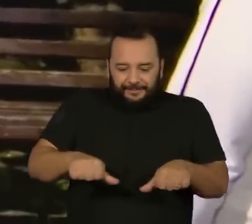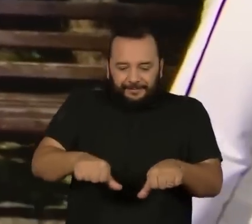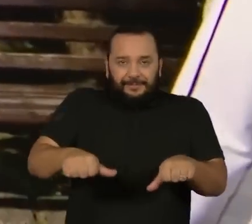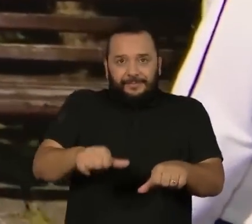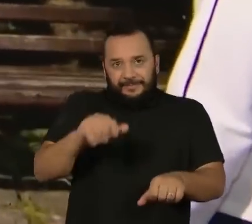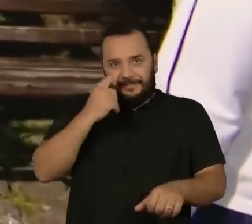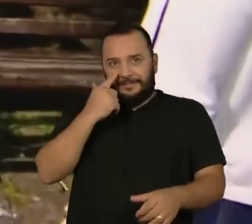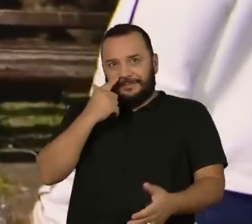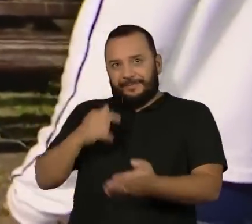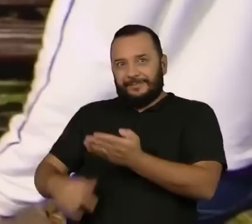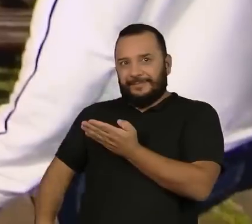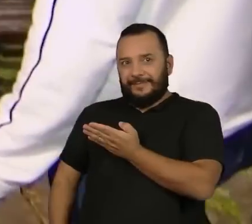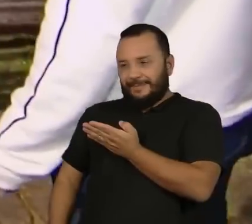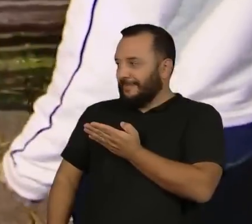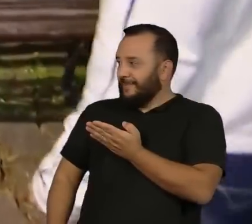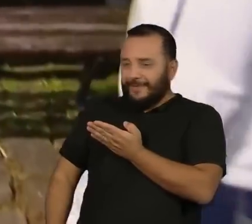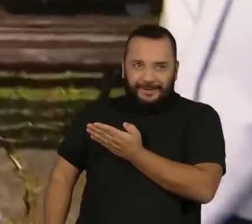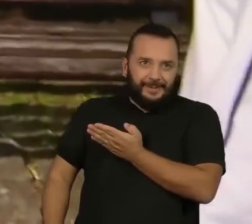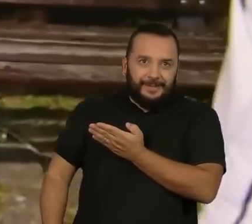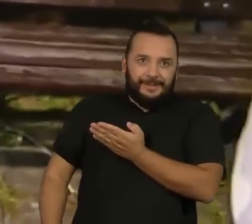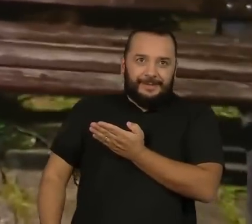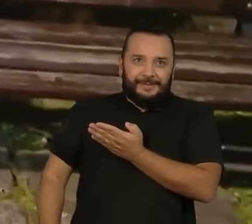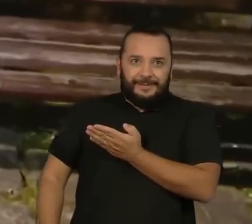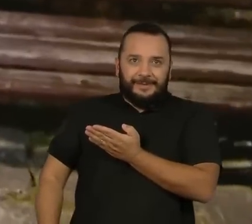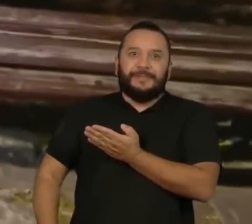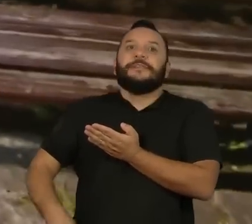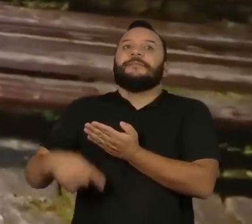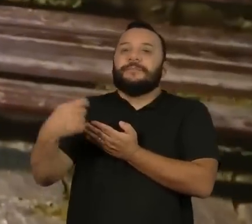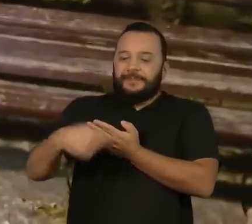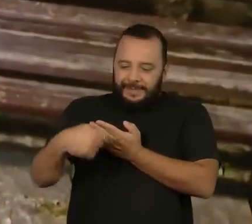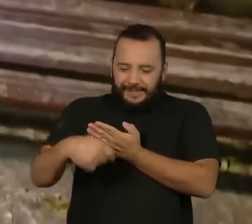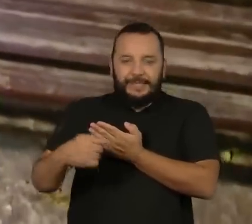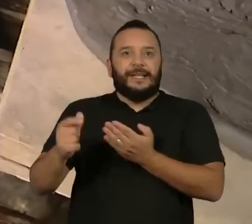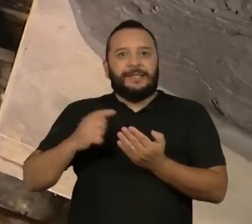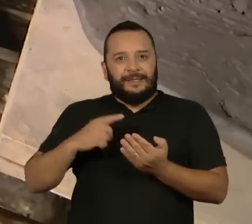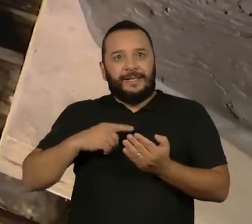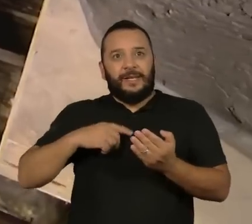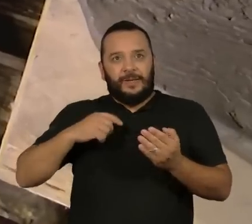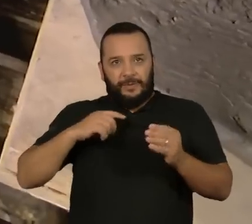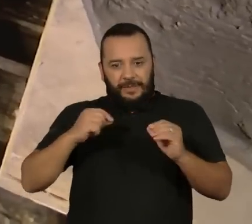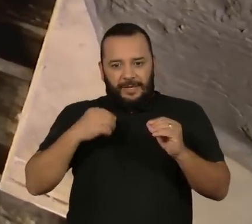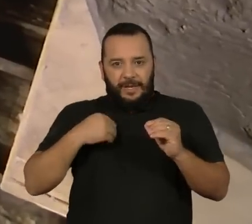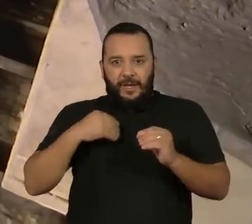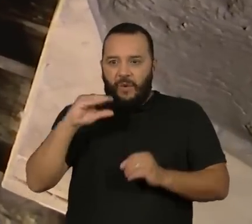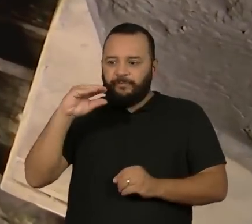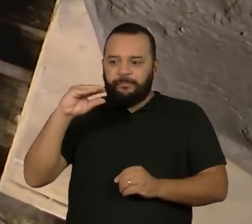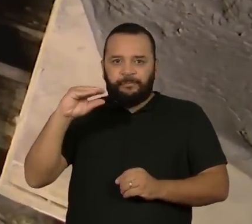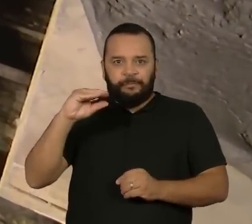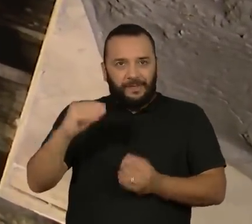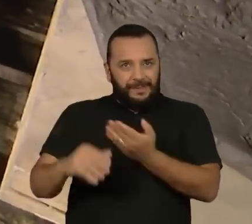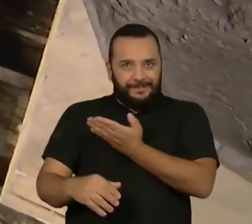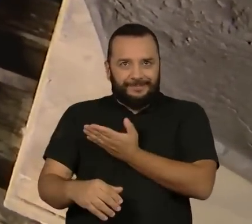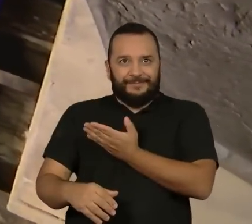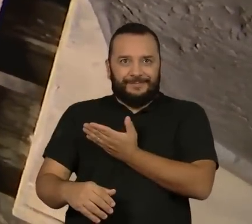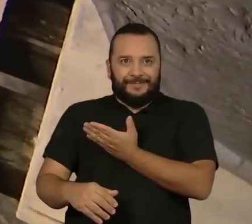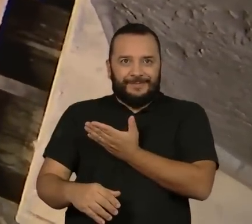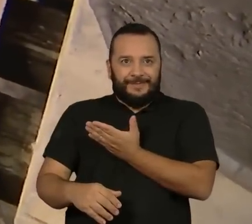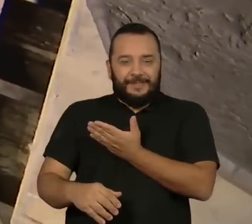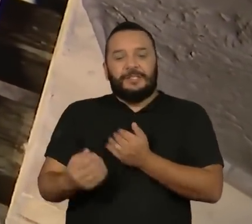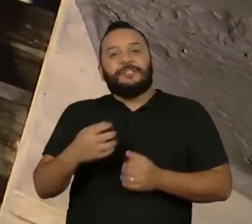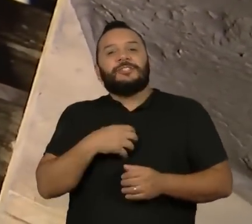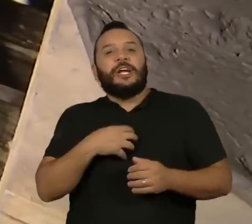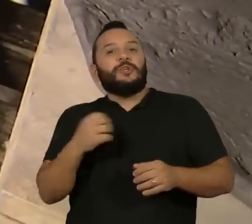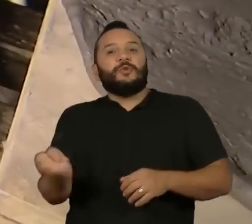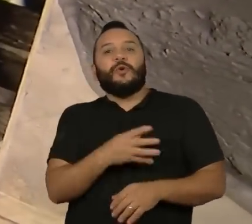argila, por isso que ela tem que ter bastante textura. O objetivo é inspirar novas formas de ensinar